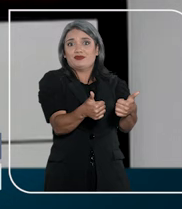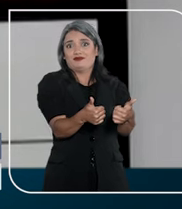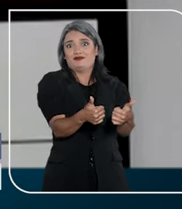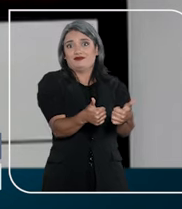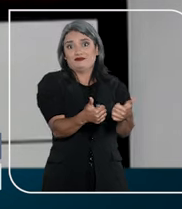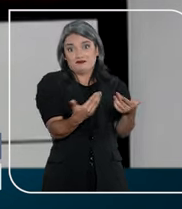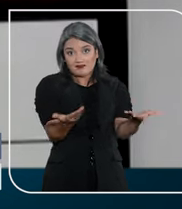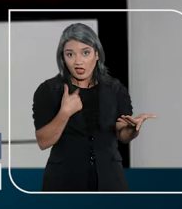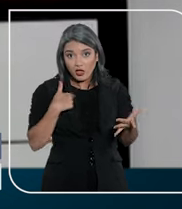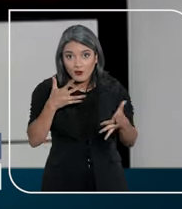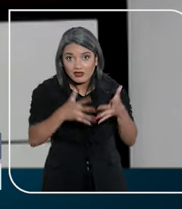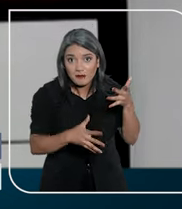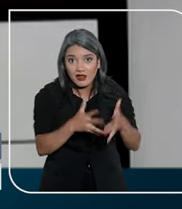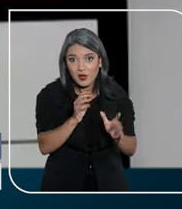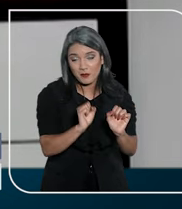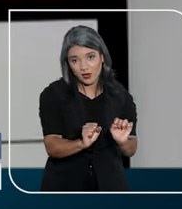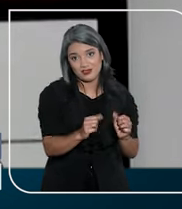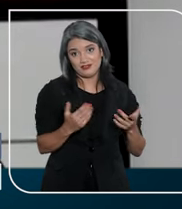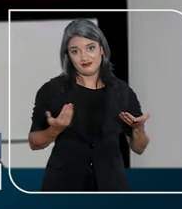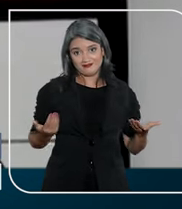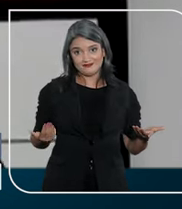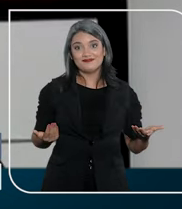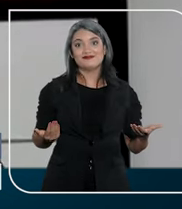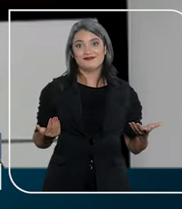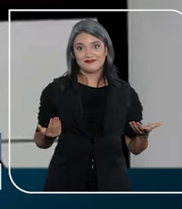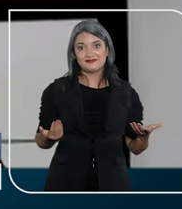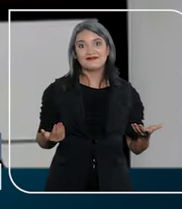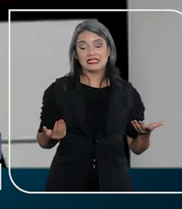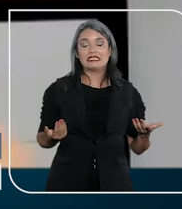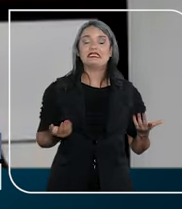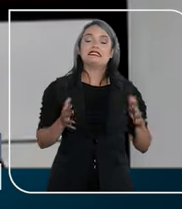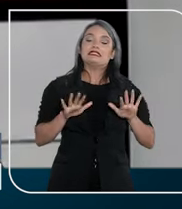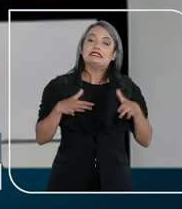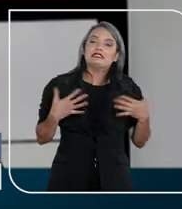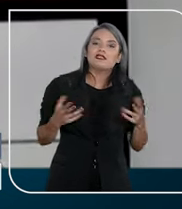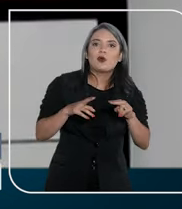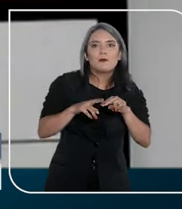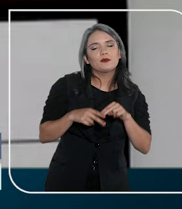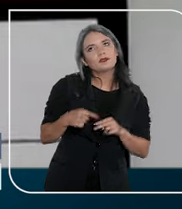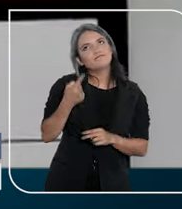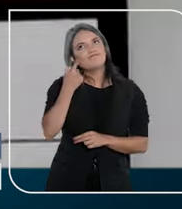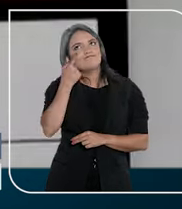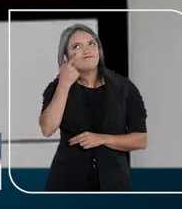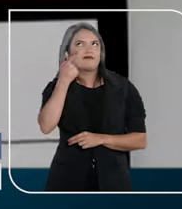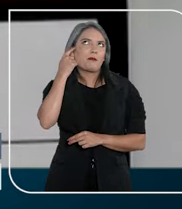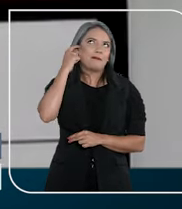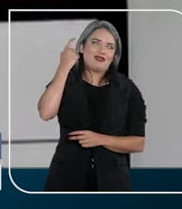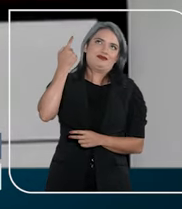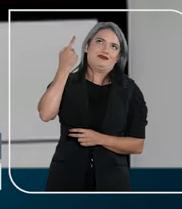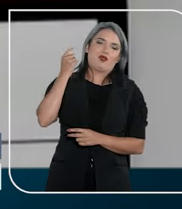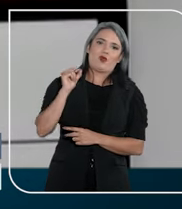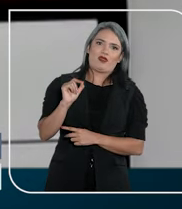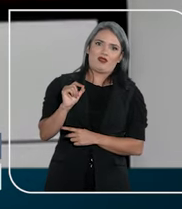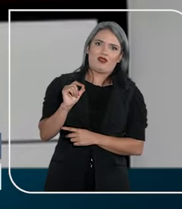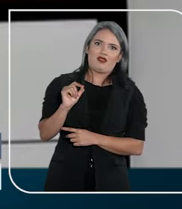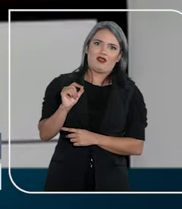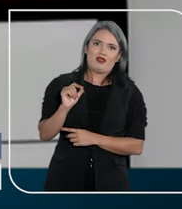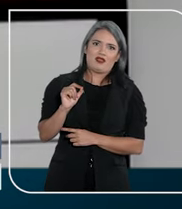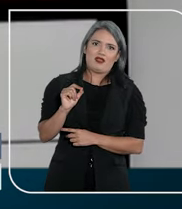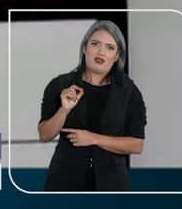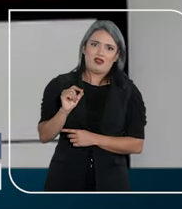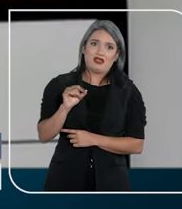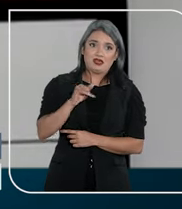dever é uma forma de desistir da dignidade para essa pessoa. Então, eu sempre verifico que, na situação